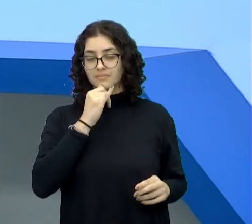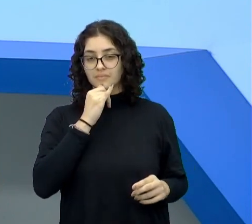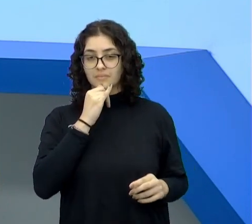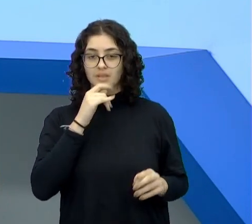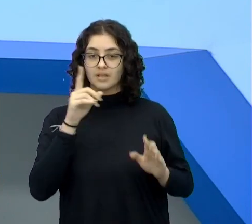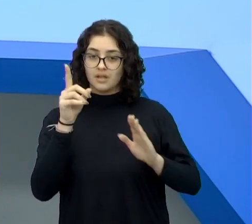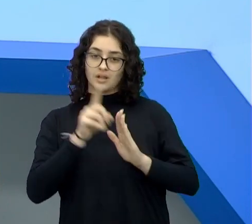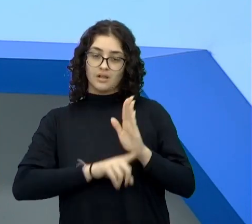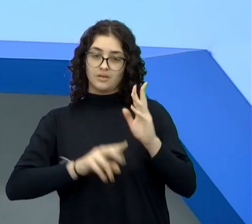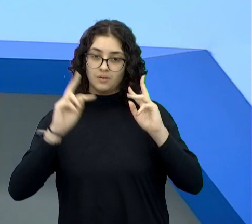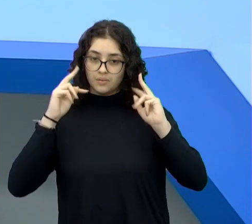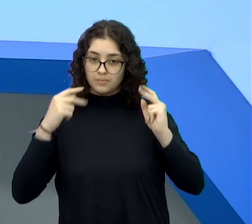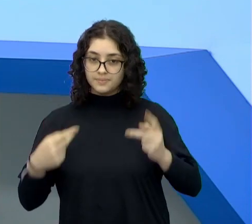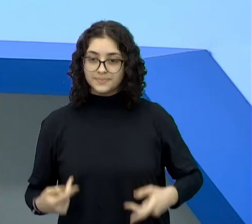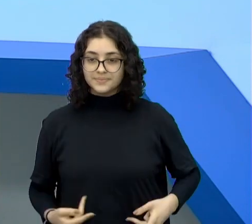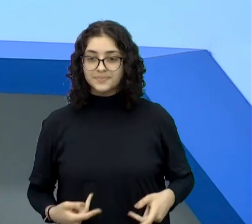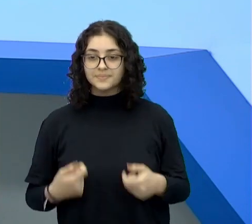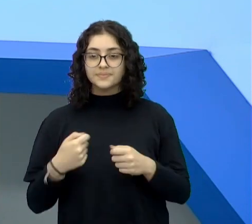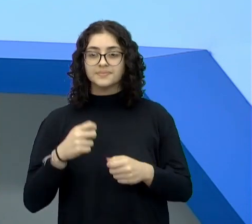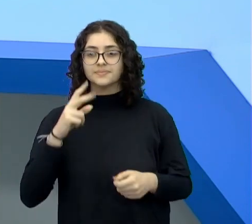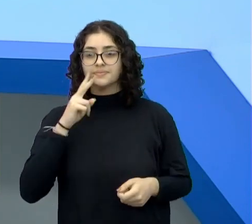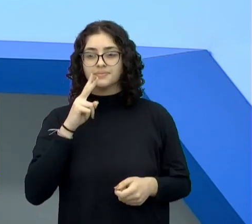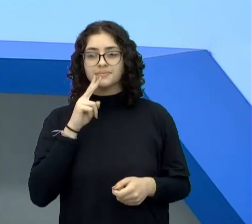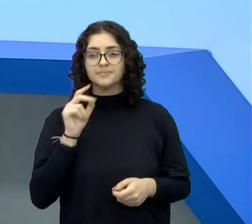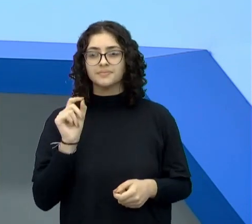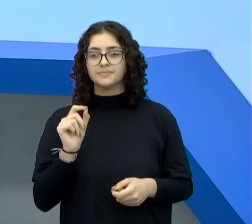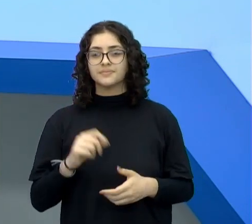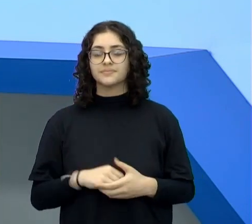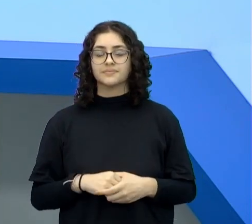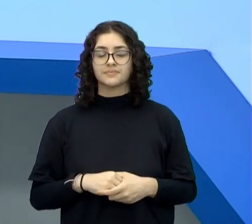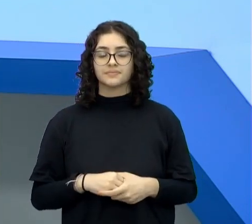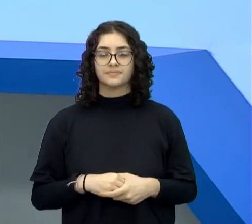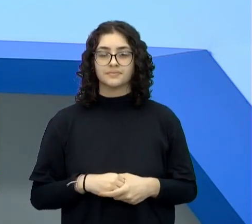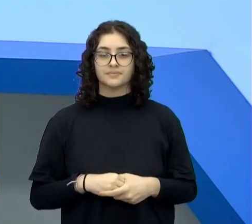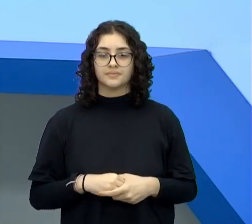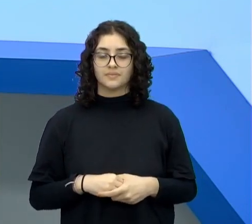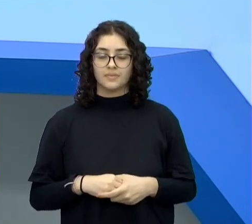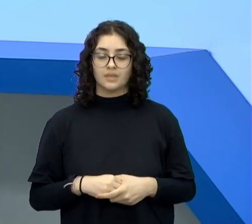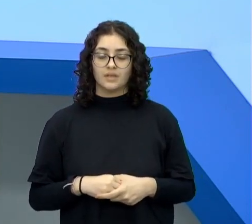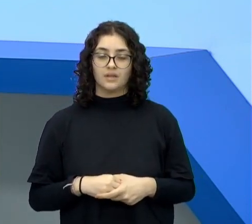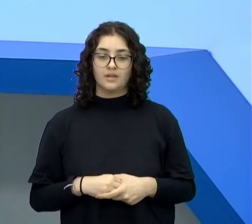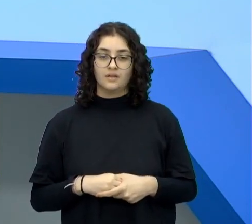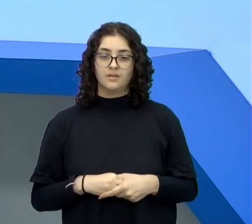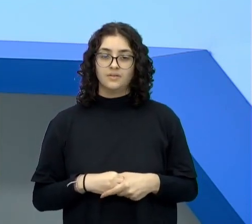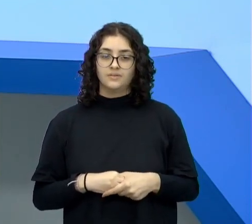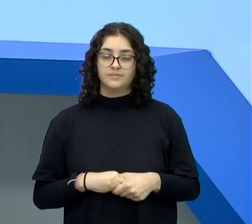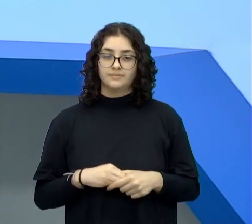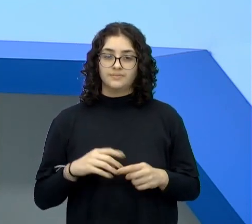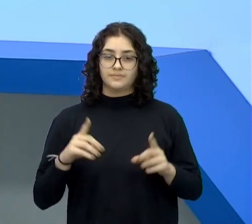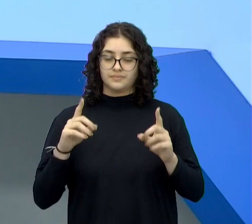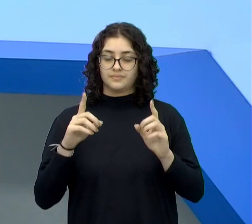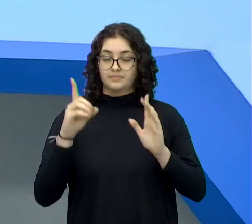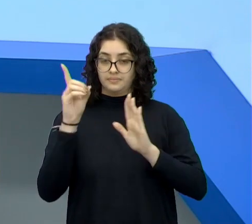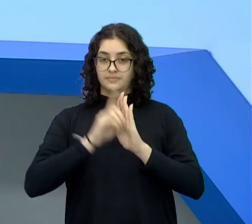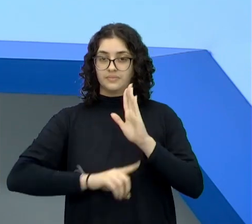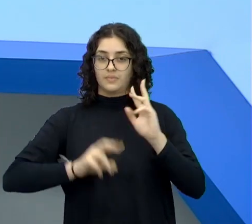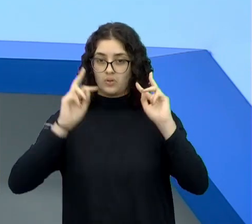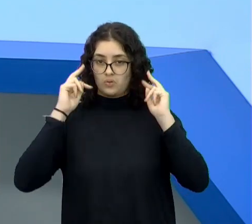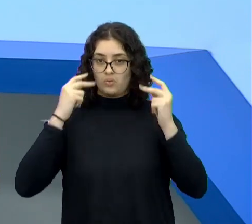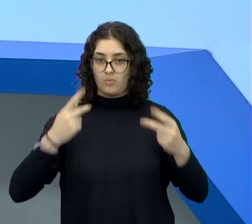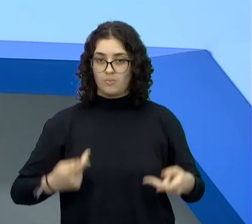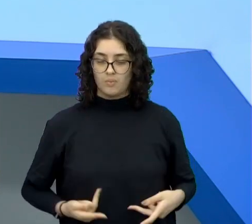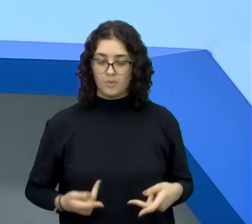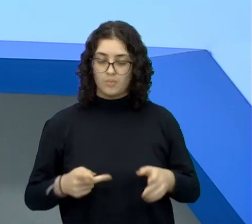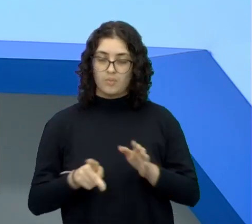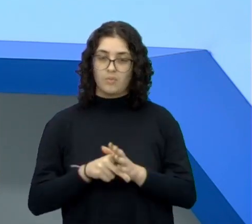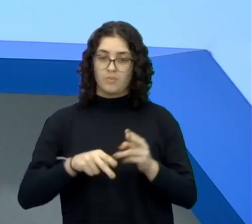dos direitos humanos, a gente precisa lembrar o seguinte, que os direitos humanos, a Declaração, né,